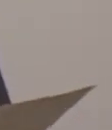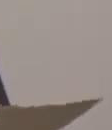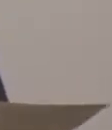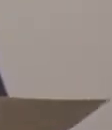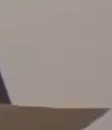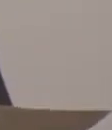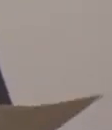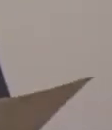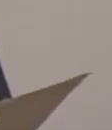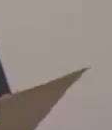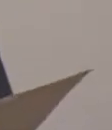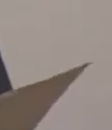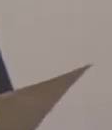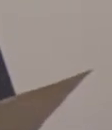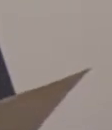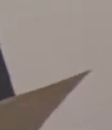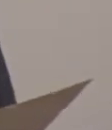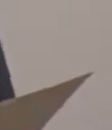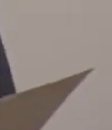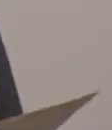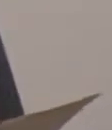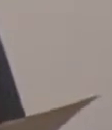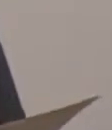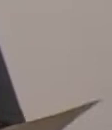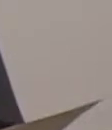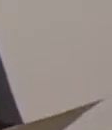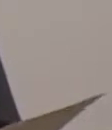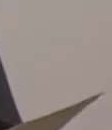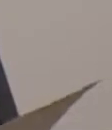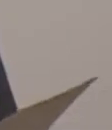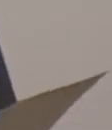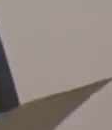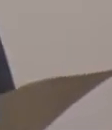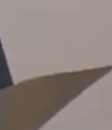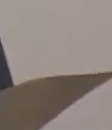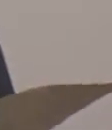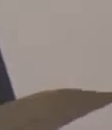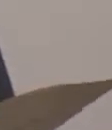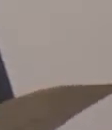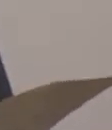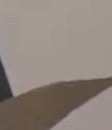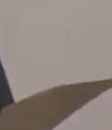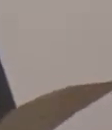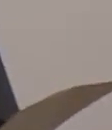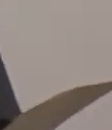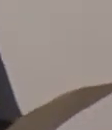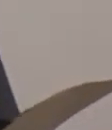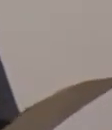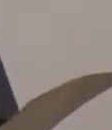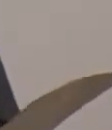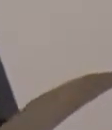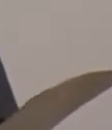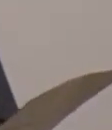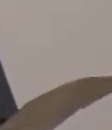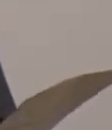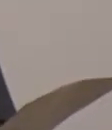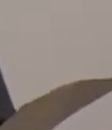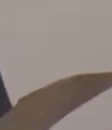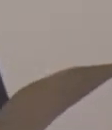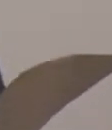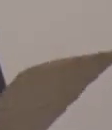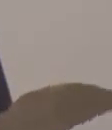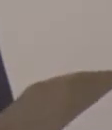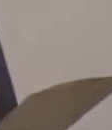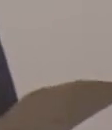Sintrajoias, o Conselho Tutelar, o CMDCA, o Conselho Municipal de Assistência Social, o Conselho Municipal de Educação,